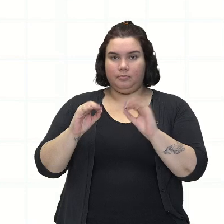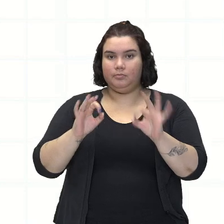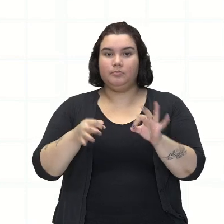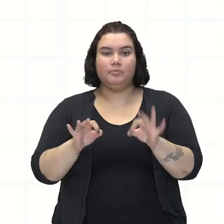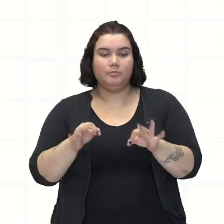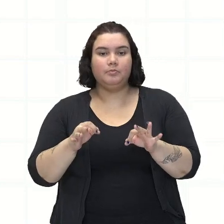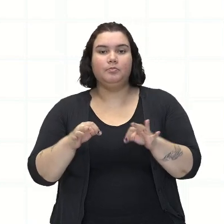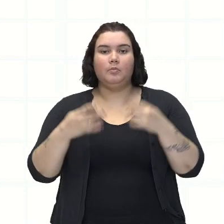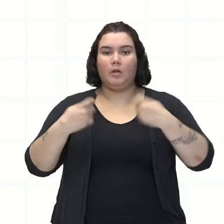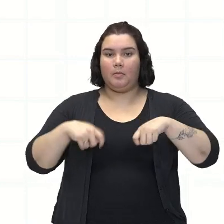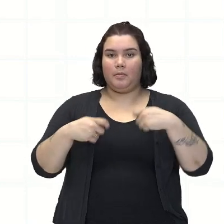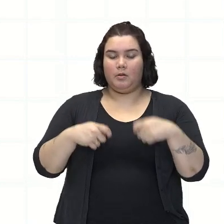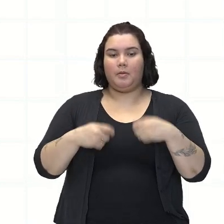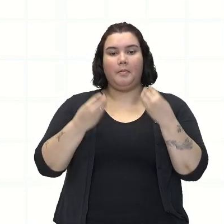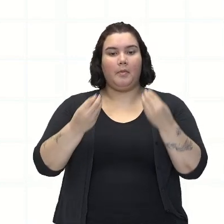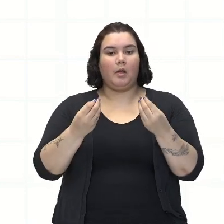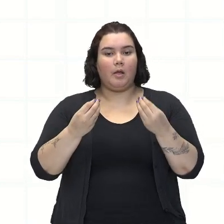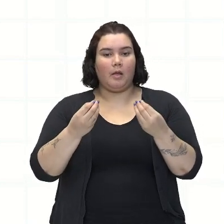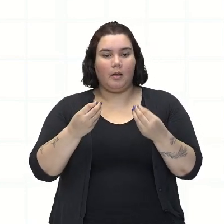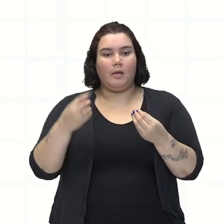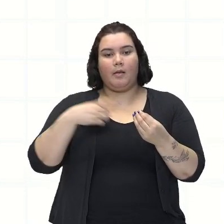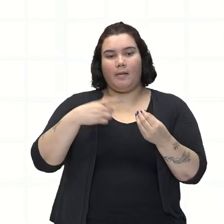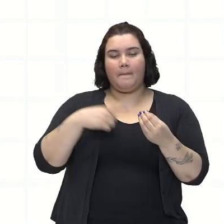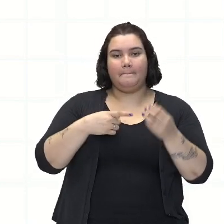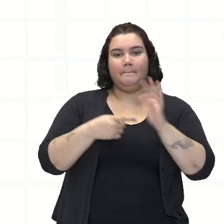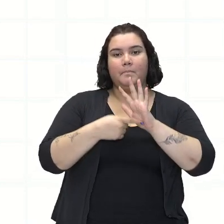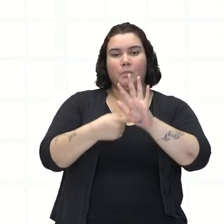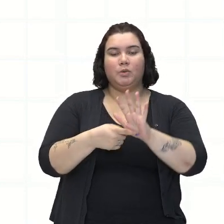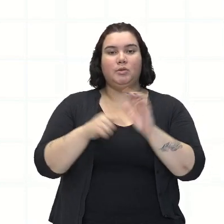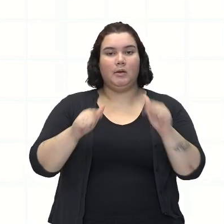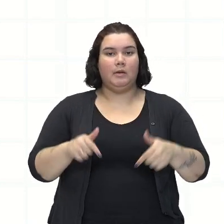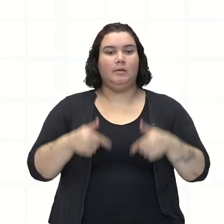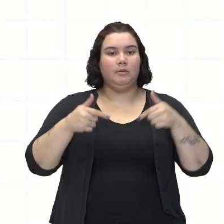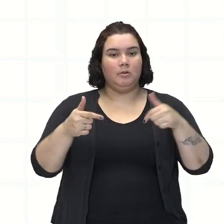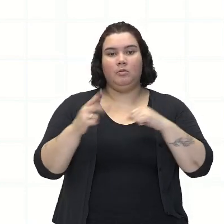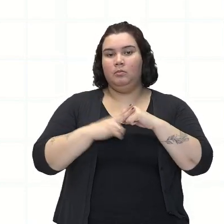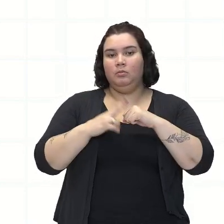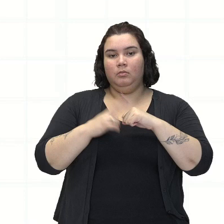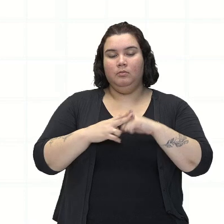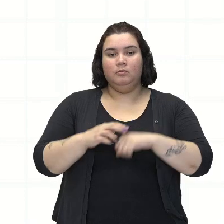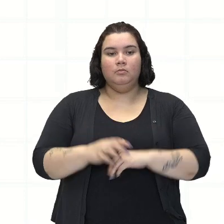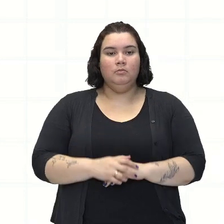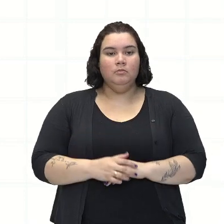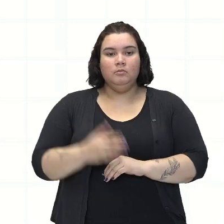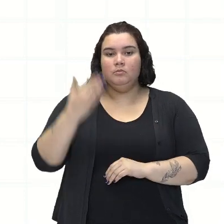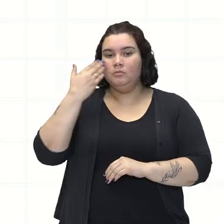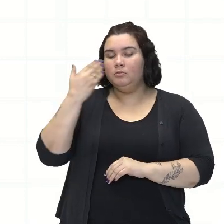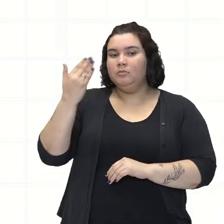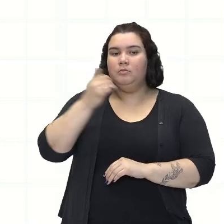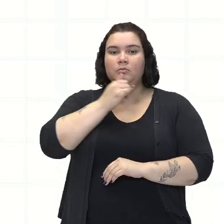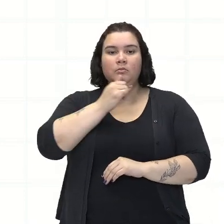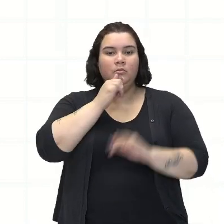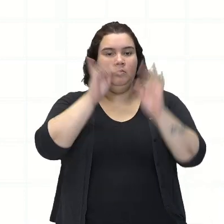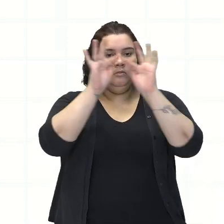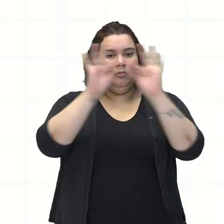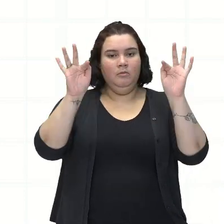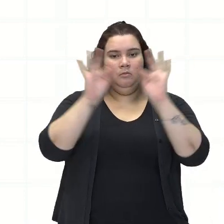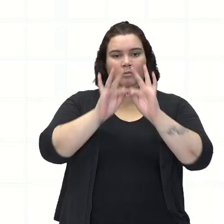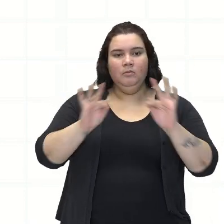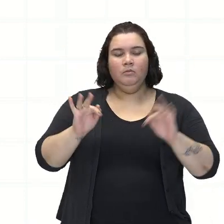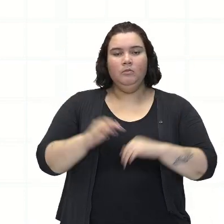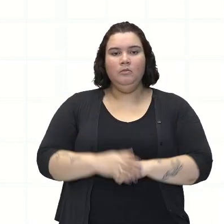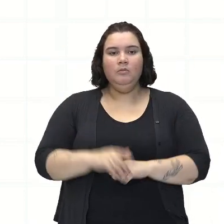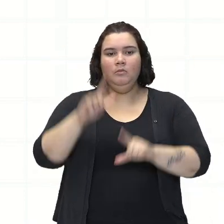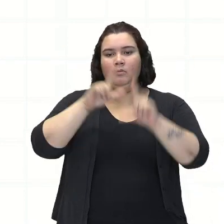Respectivamente, para transmitirem a ação verbal. Vejamos exemplo. Letra